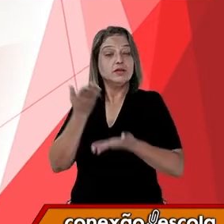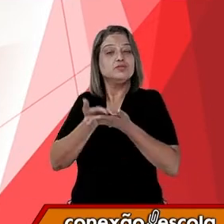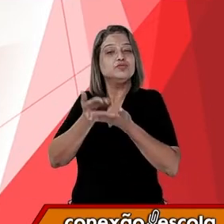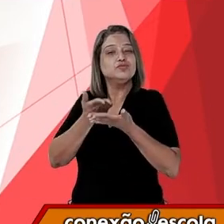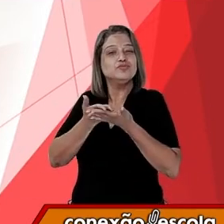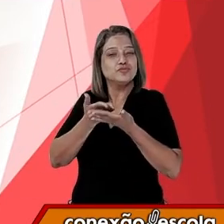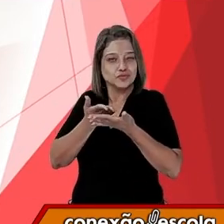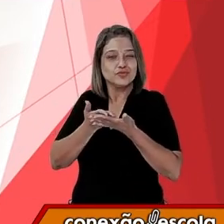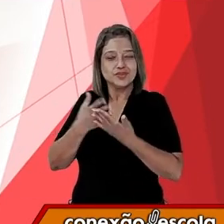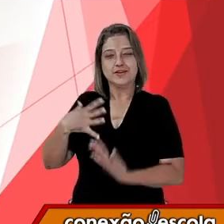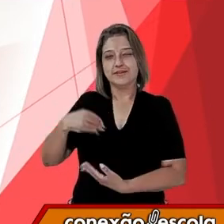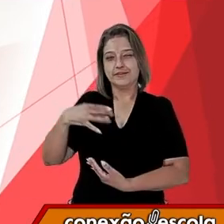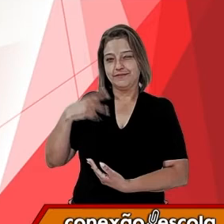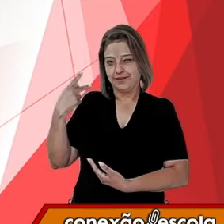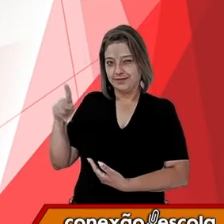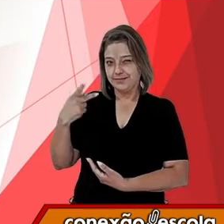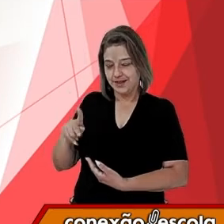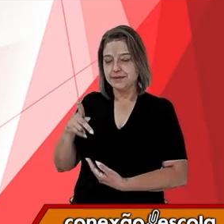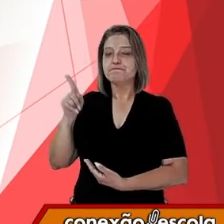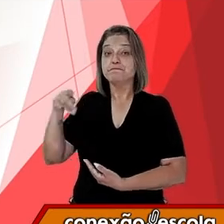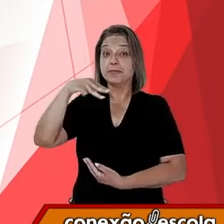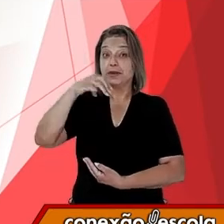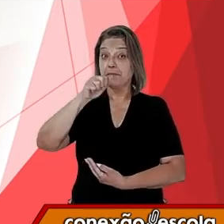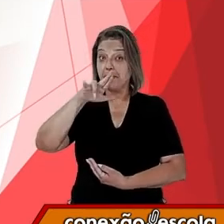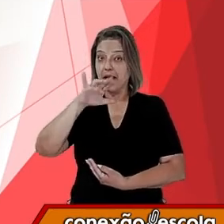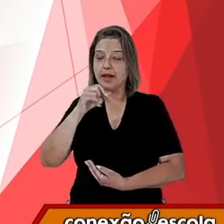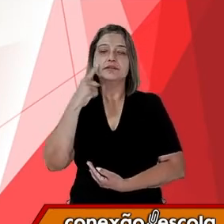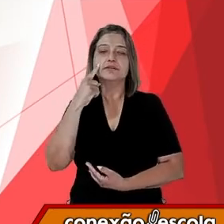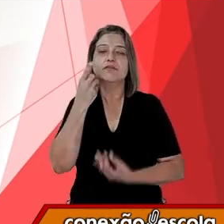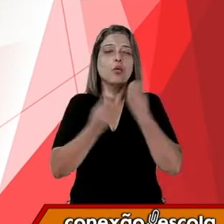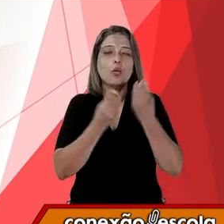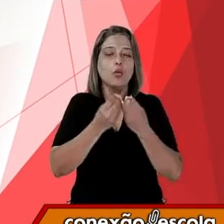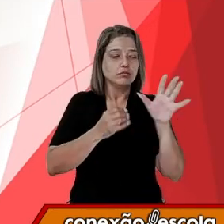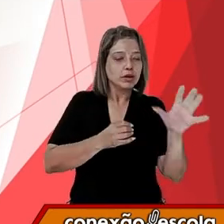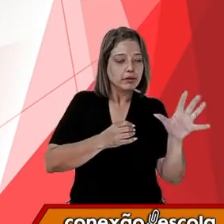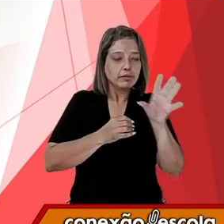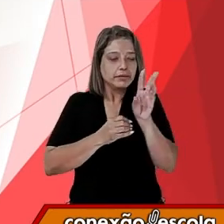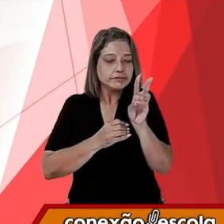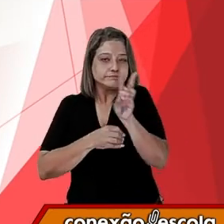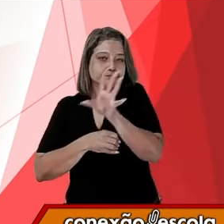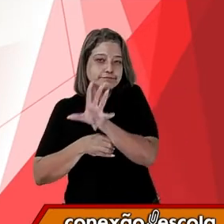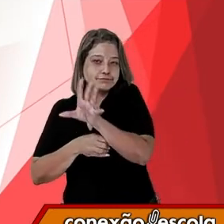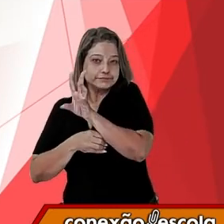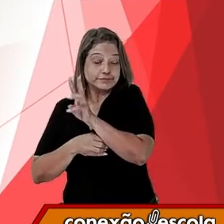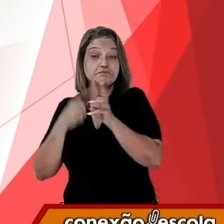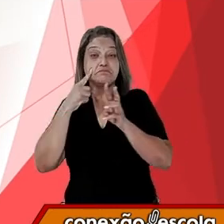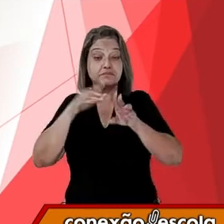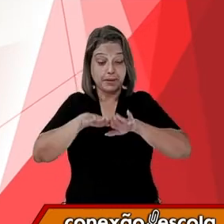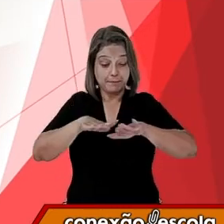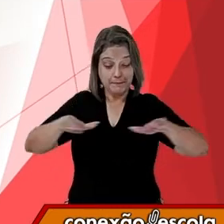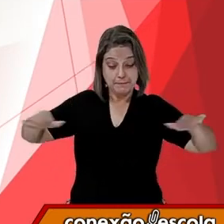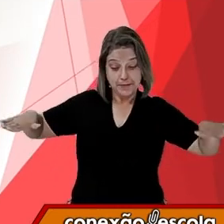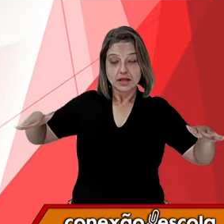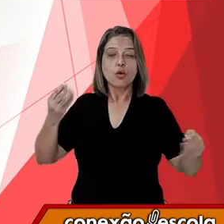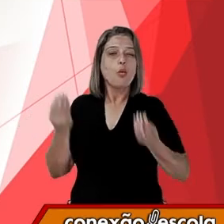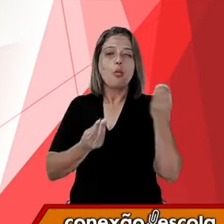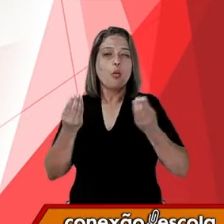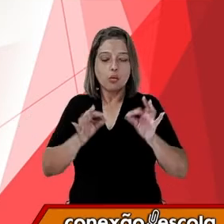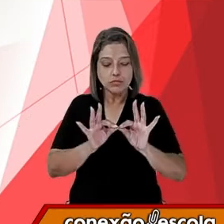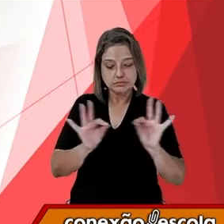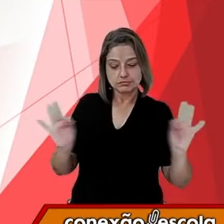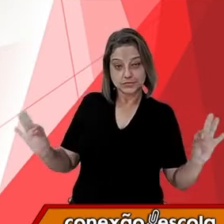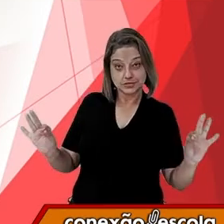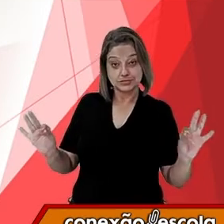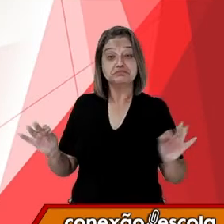filha. Márcia usou a medida do palmo para medir os lados da mesa. Olha só como se mede com o